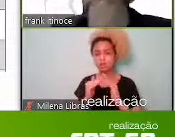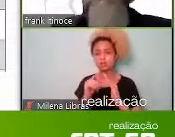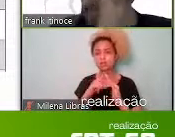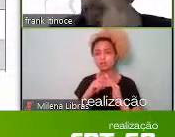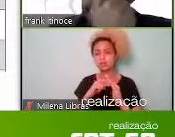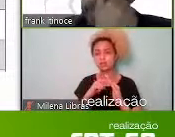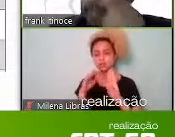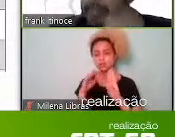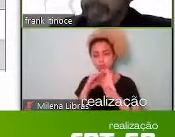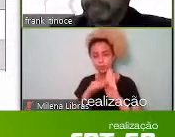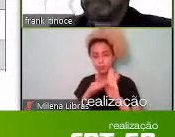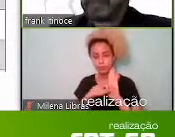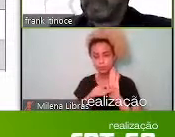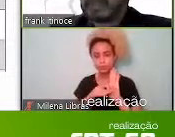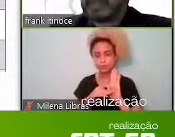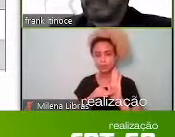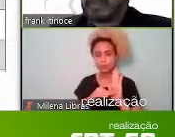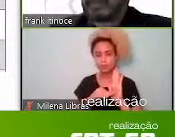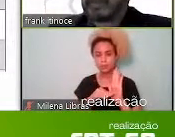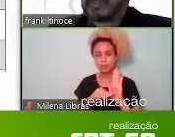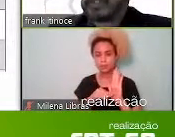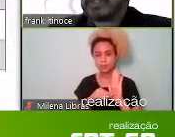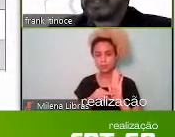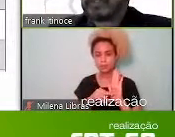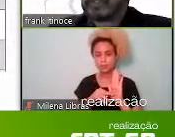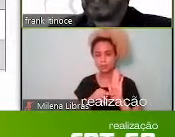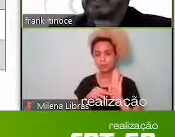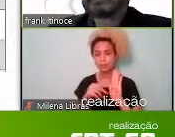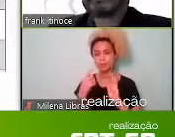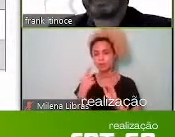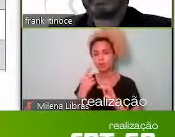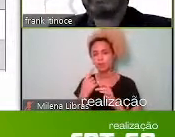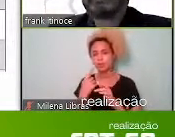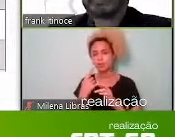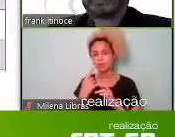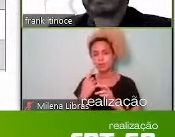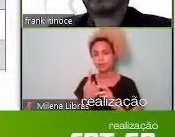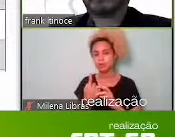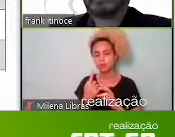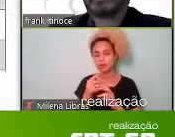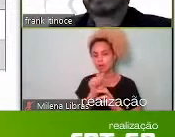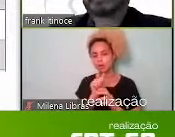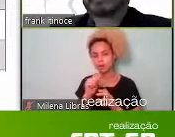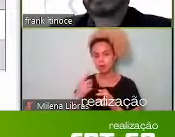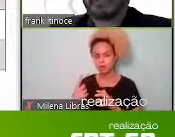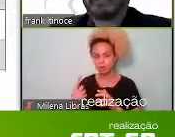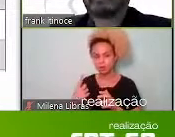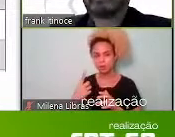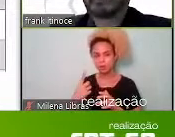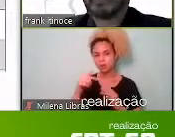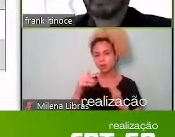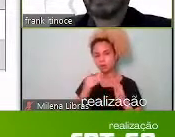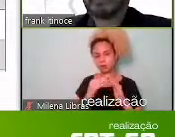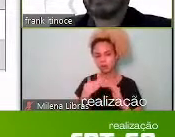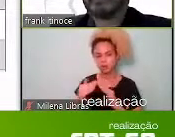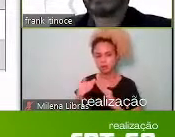subcategorias, né? A1 é coletivo, A1 é condomínio